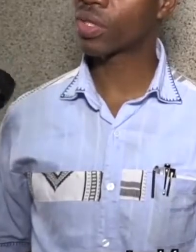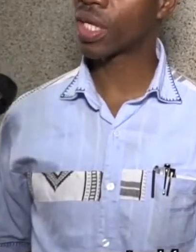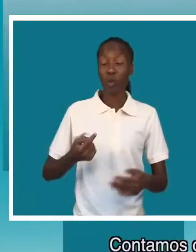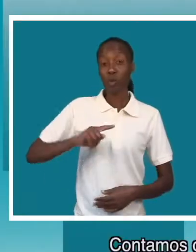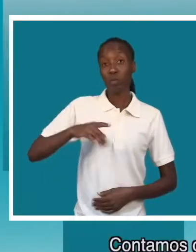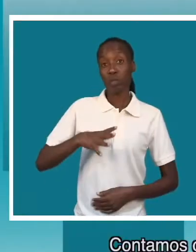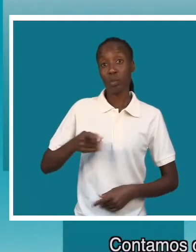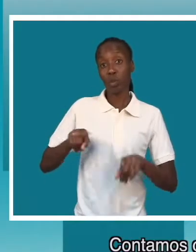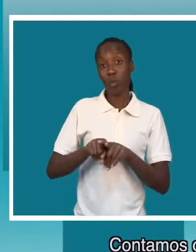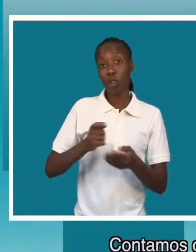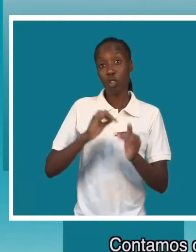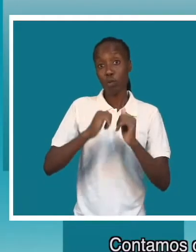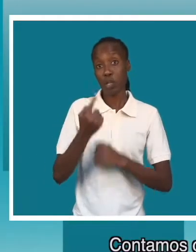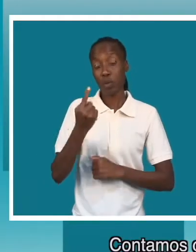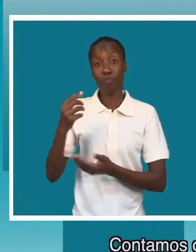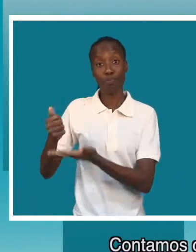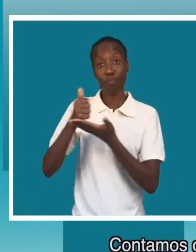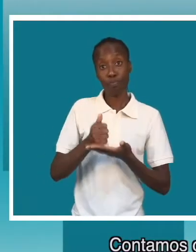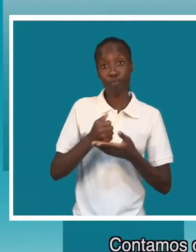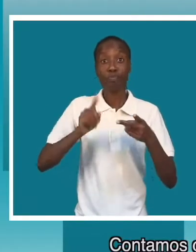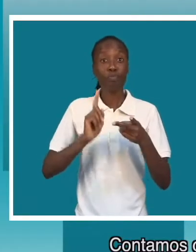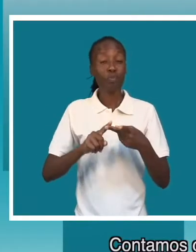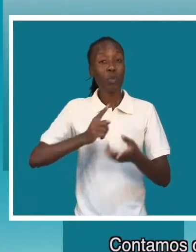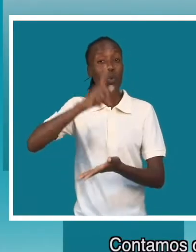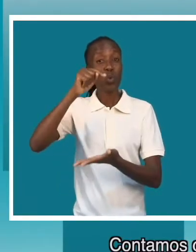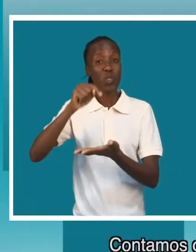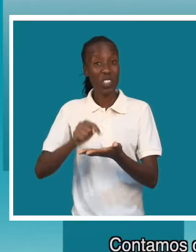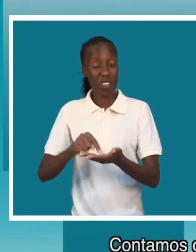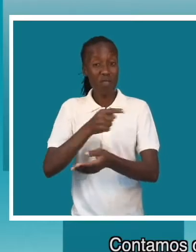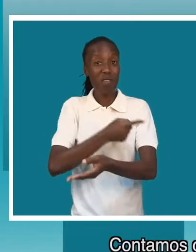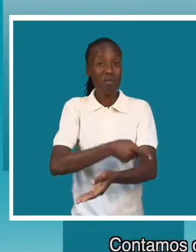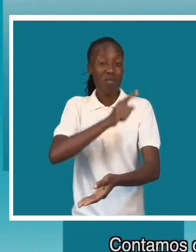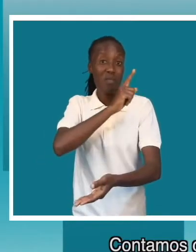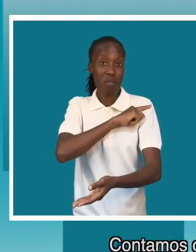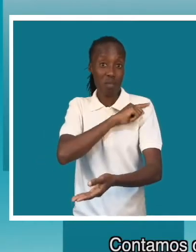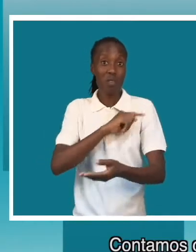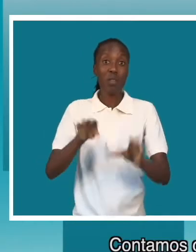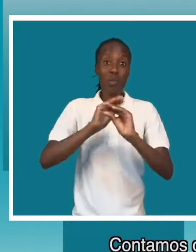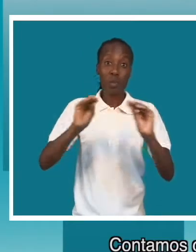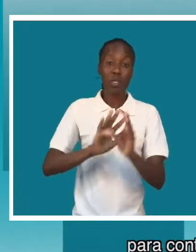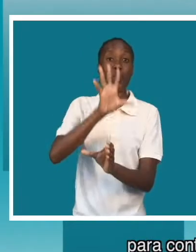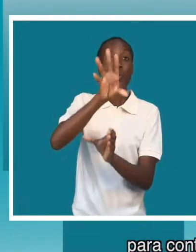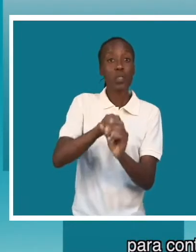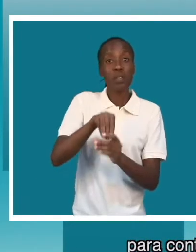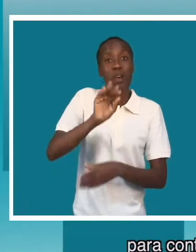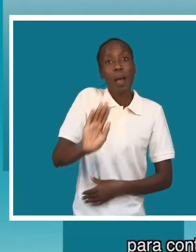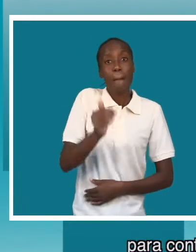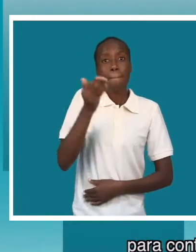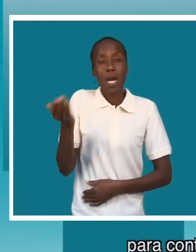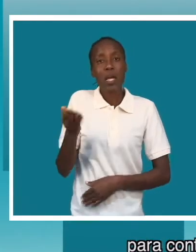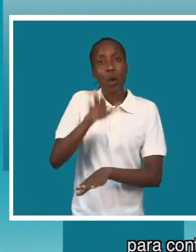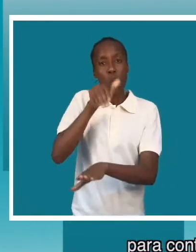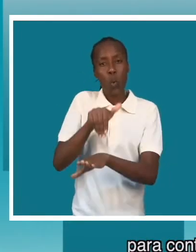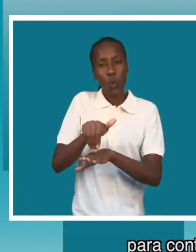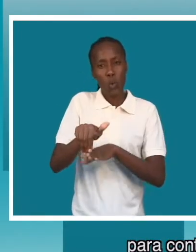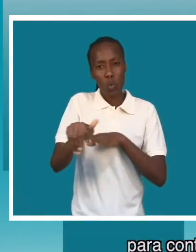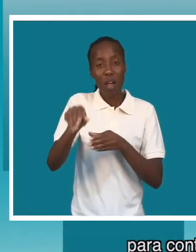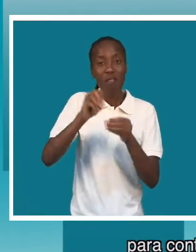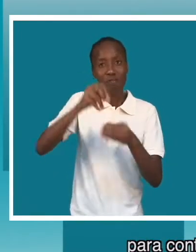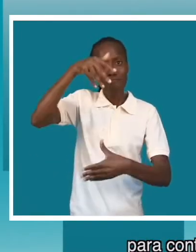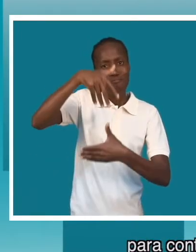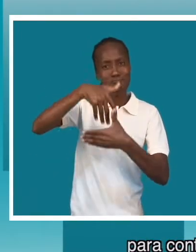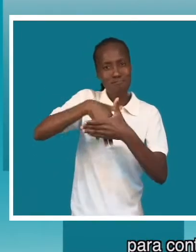contamos com as falas oficiais descobrir com os centros do curso de educação inclusiva para continuar